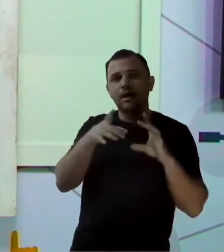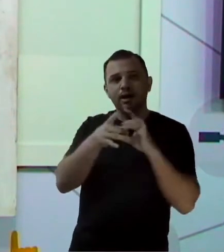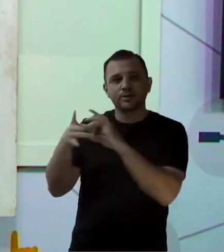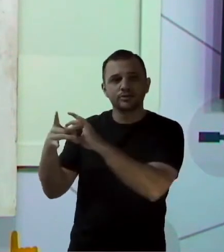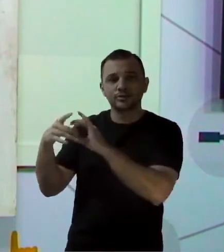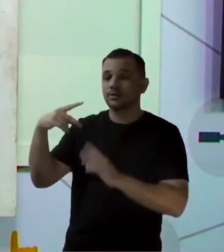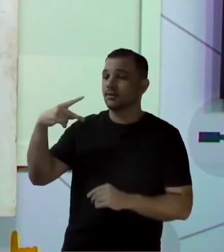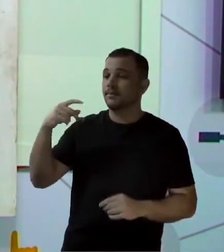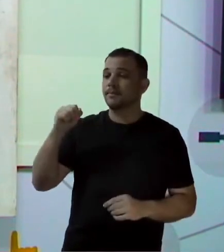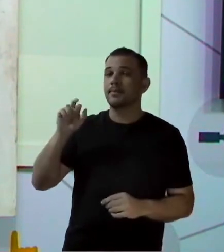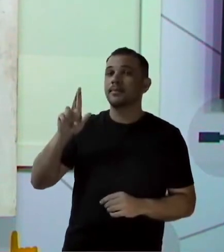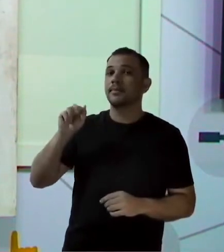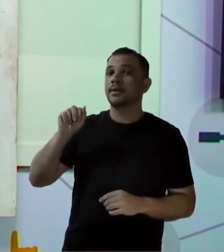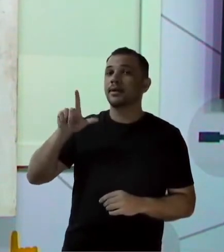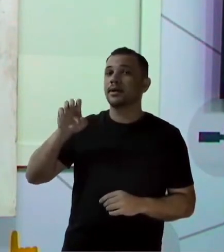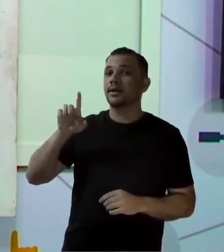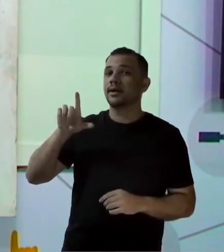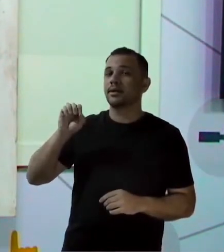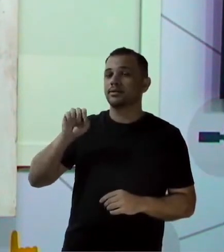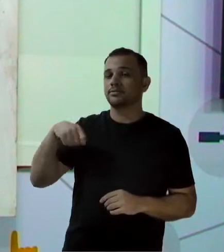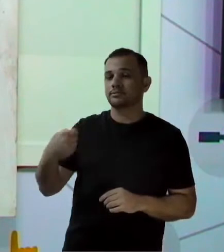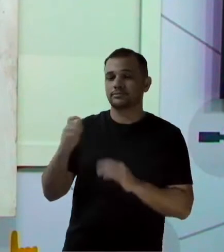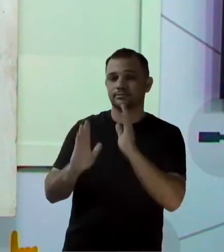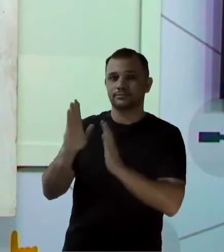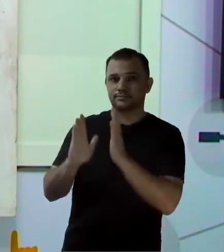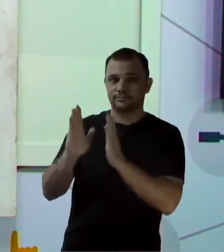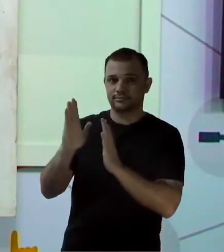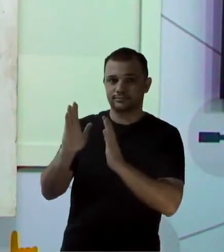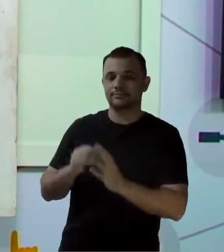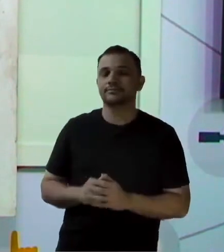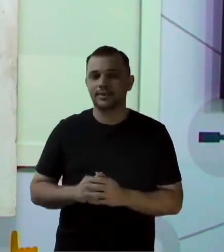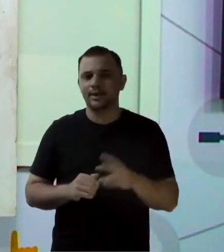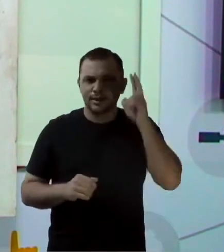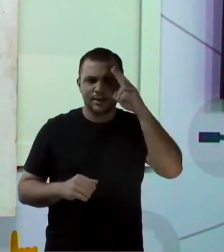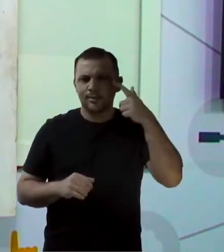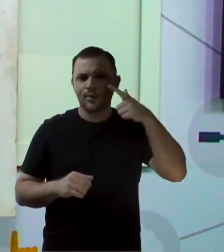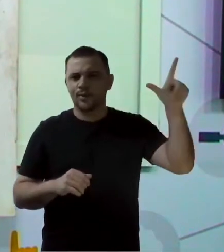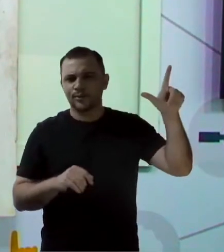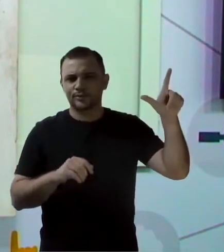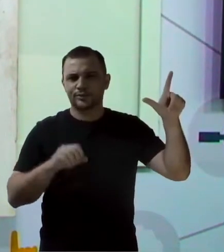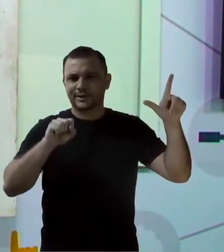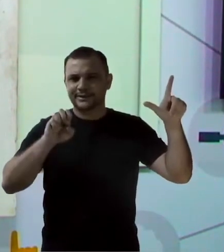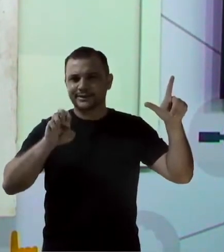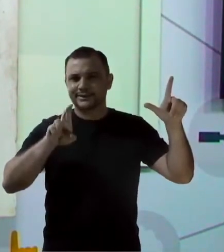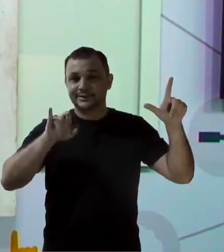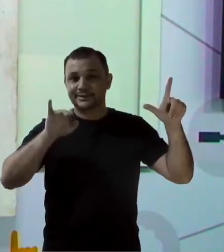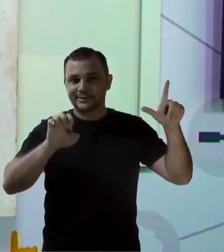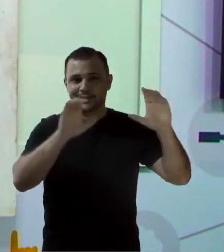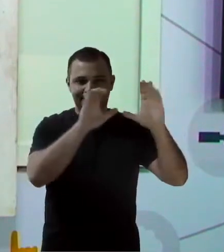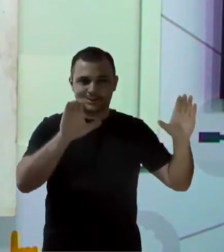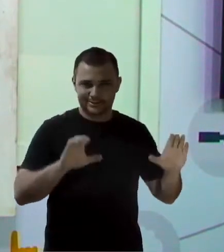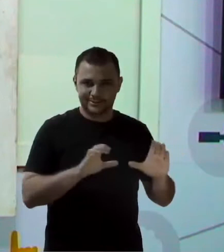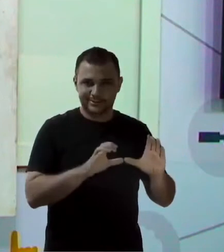Outra, lembra que no outro circuito em série, a gente falou que a corrente era a mesma? Eu falei para os senhores? Em série,